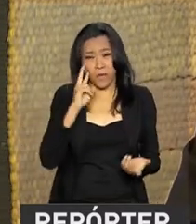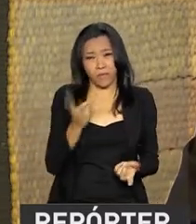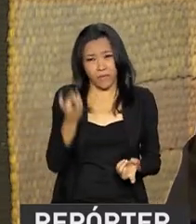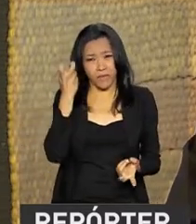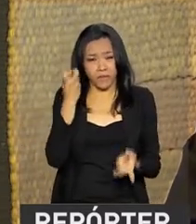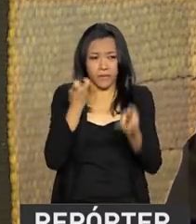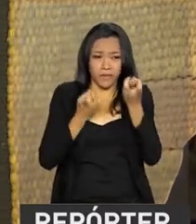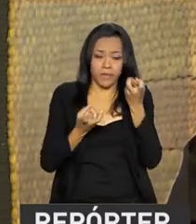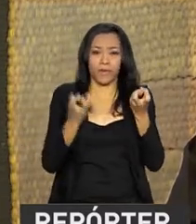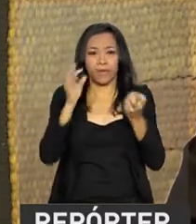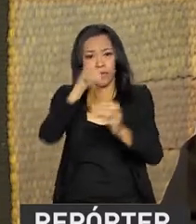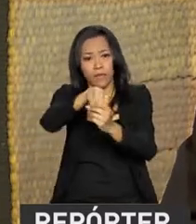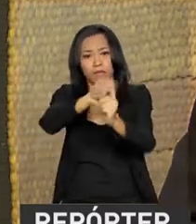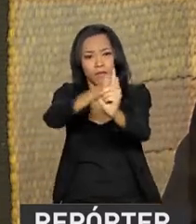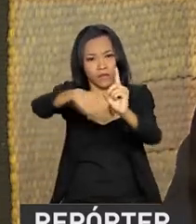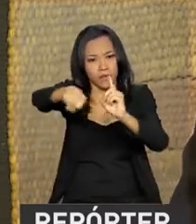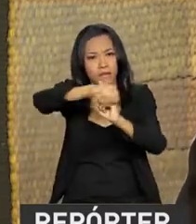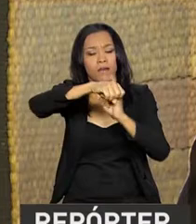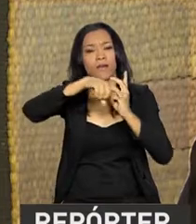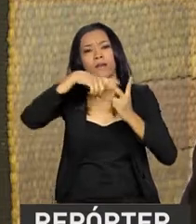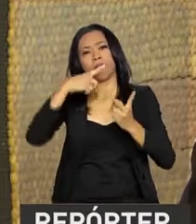imprensa,